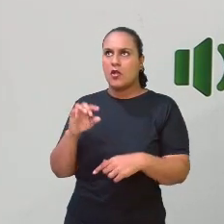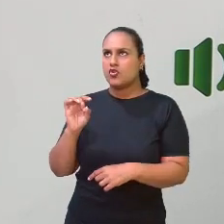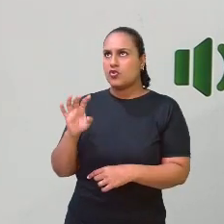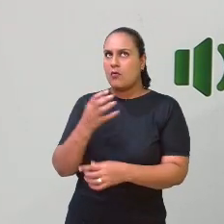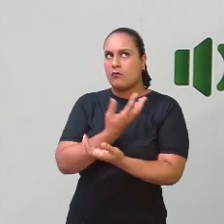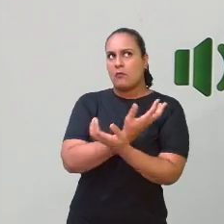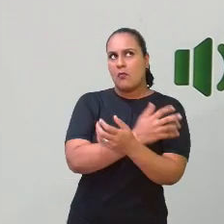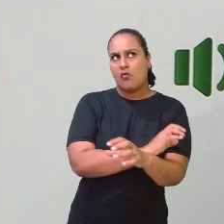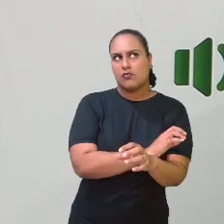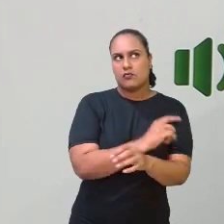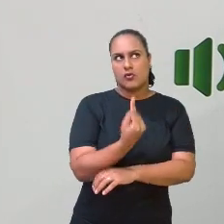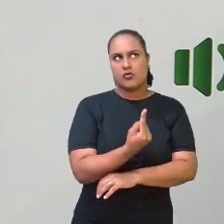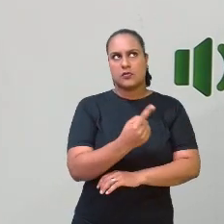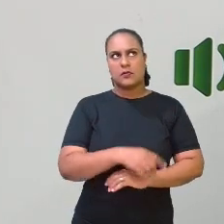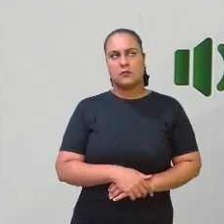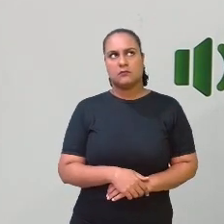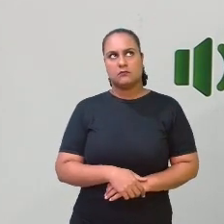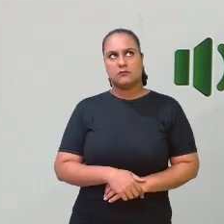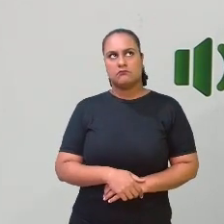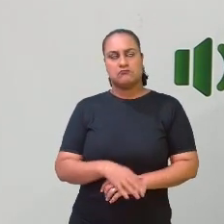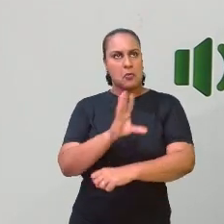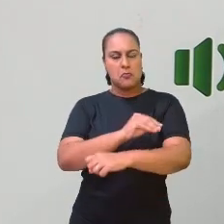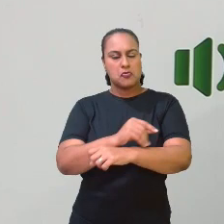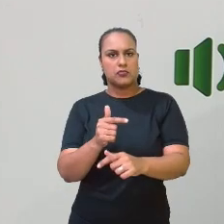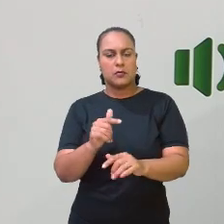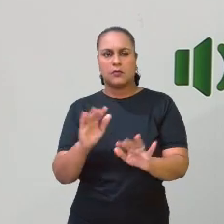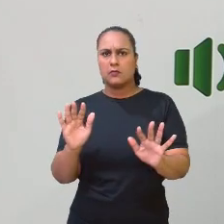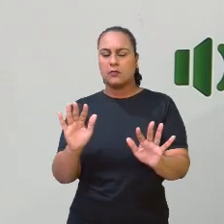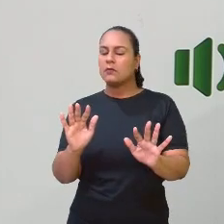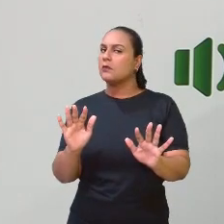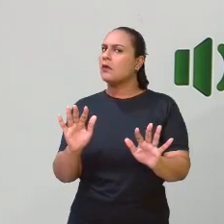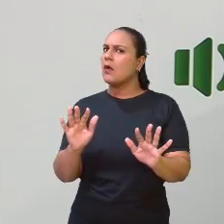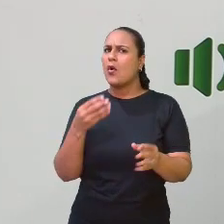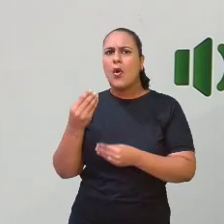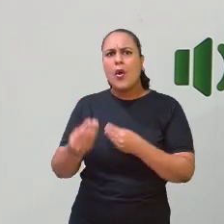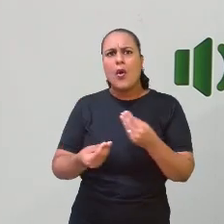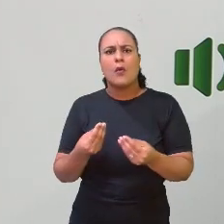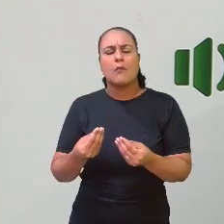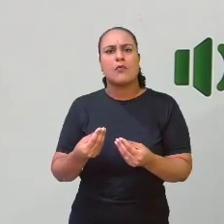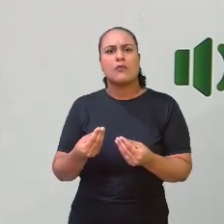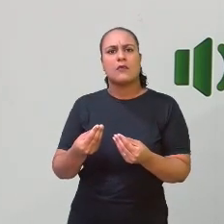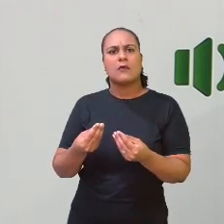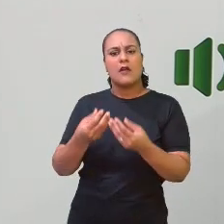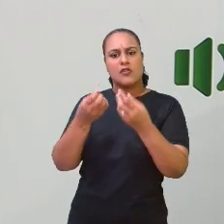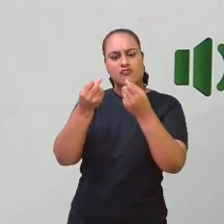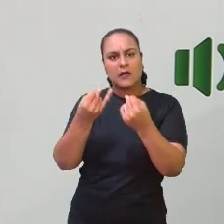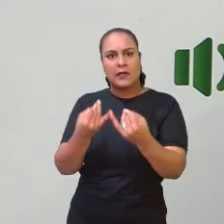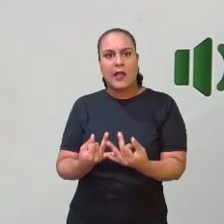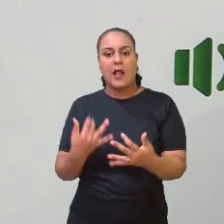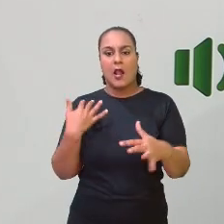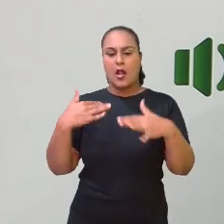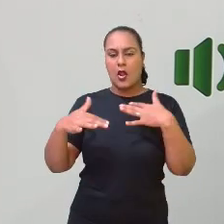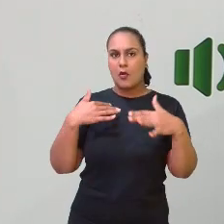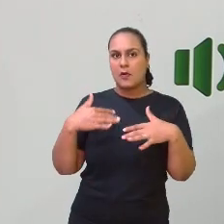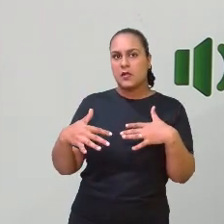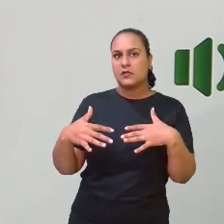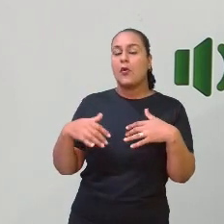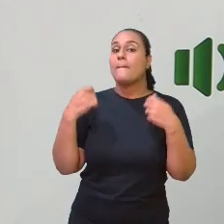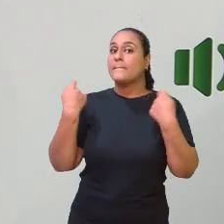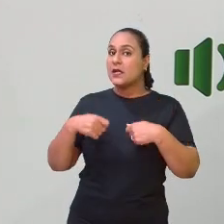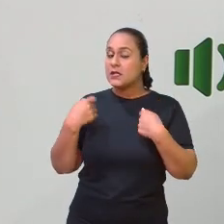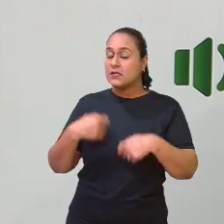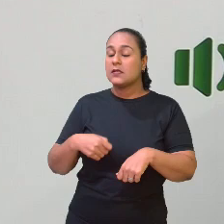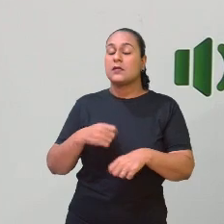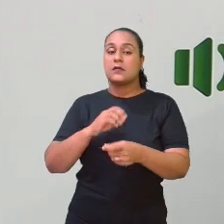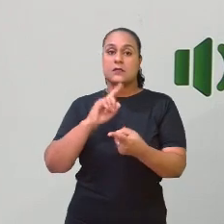sem músculo. Como assim, professora? Eu não tenho como falar de locomoção sem usar ossos e músculos. Para